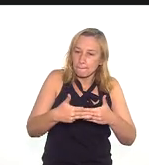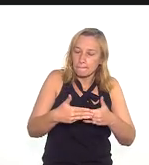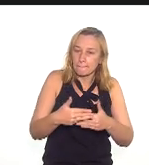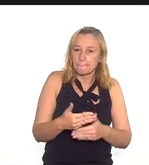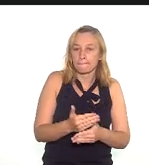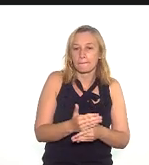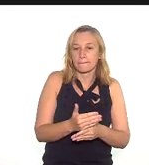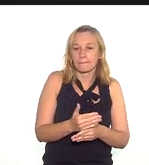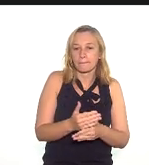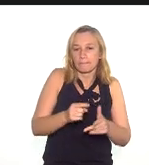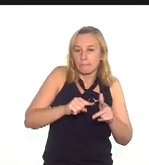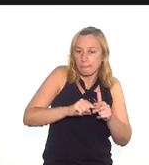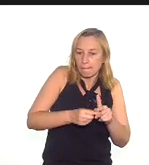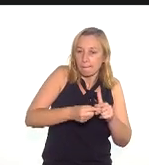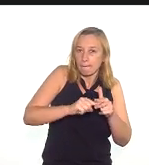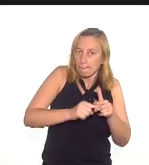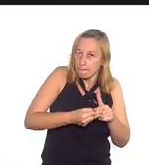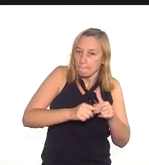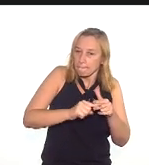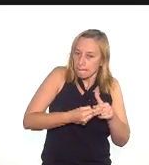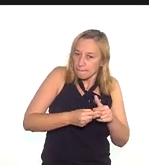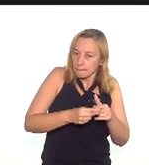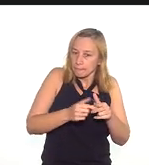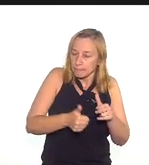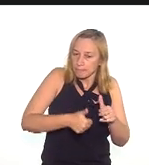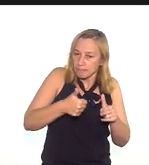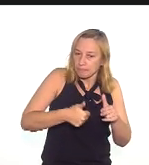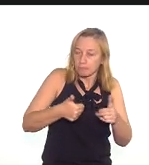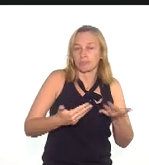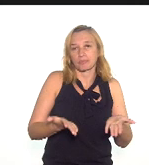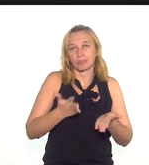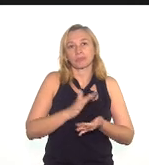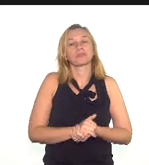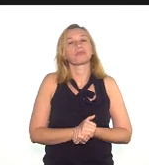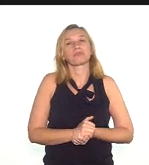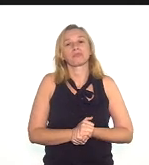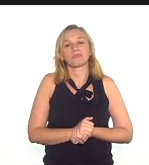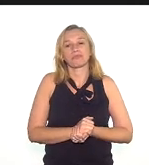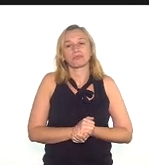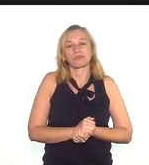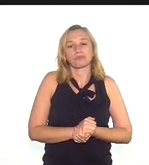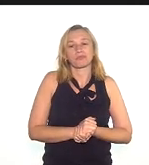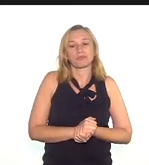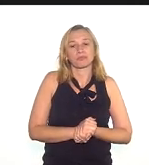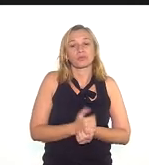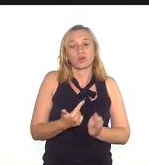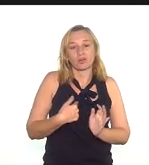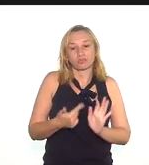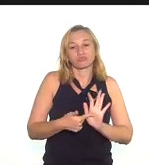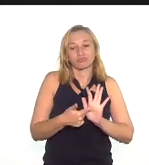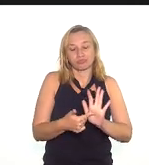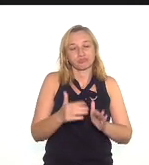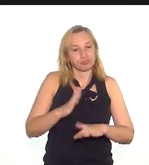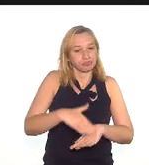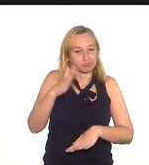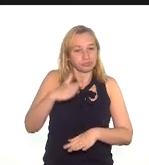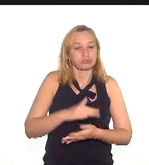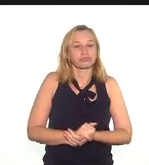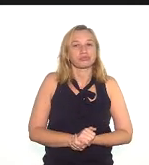apenas aprimoramentos, e que eu vou mostrar mais à